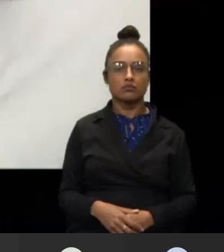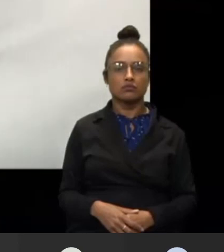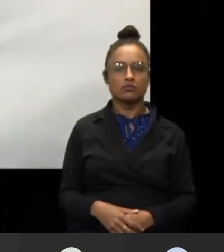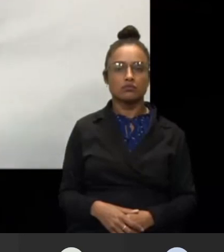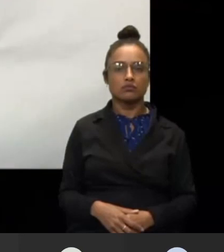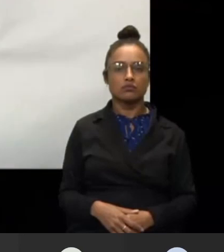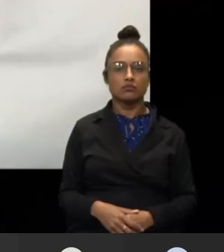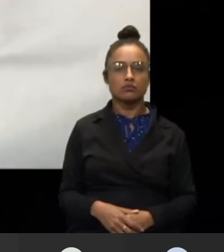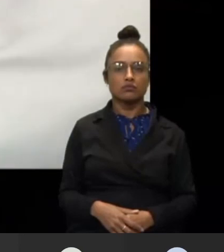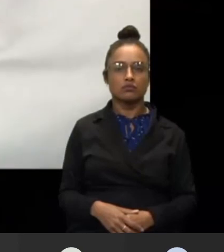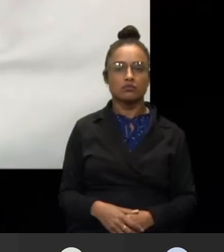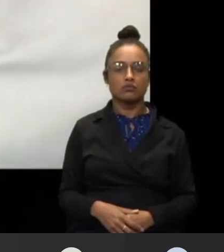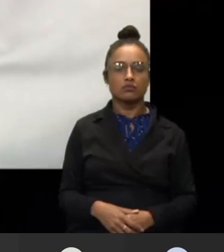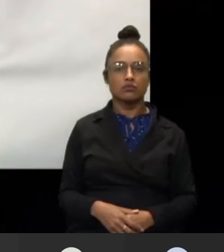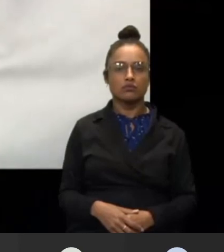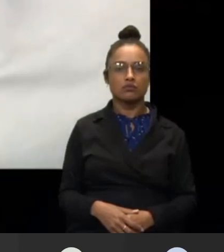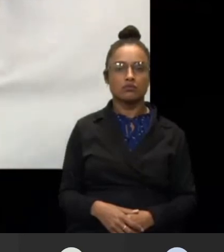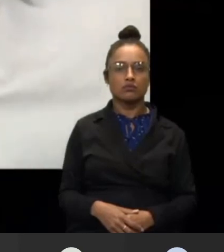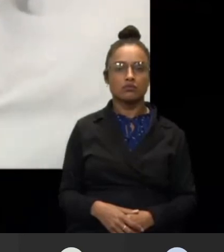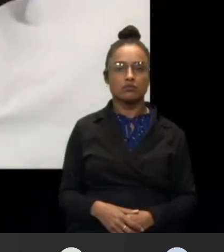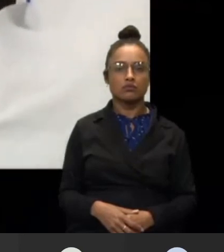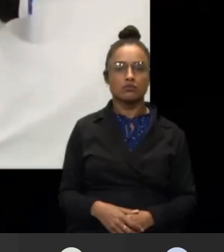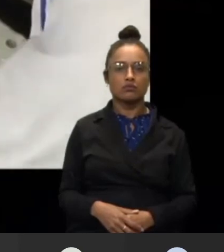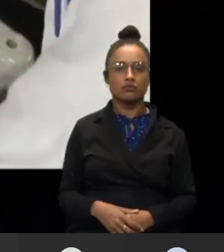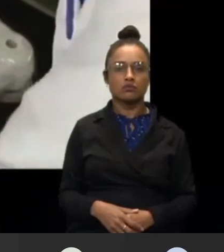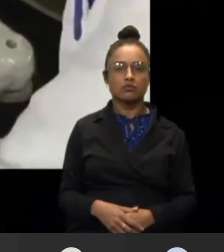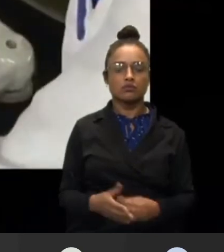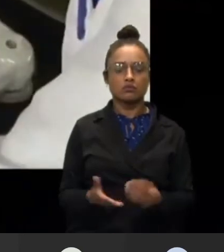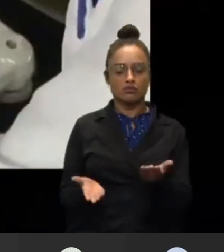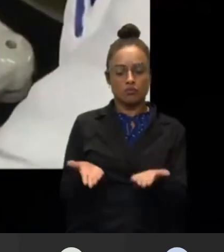com auxílio da pipeta Pasteur, nós vamos pesar o óleo.